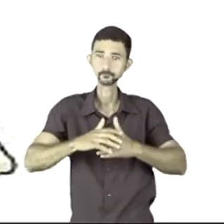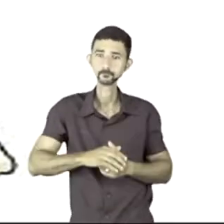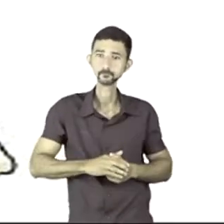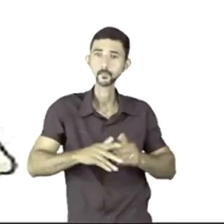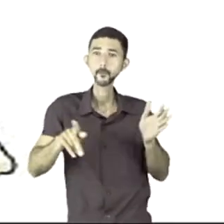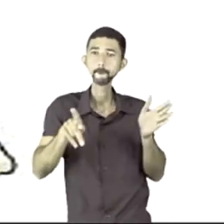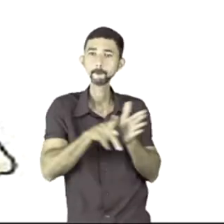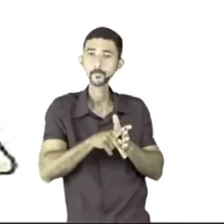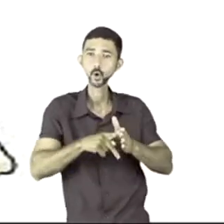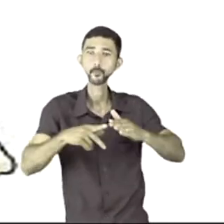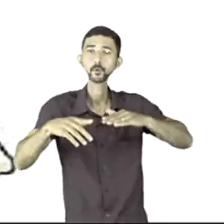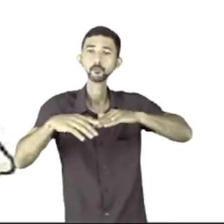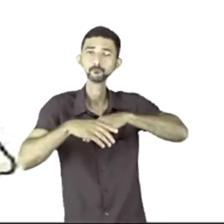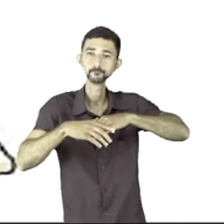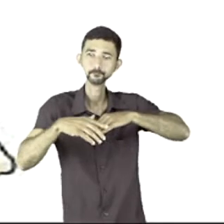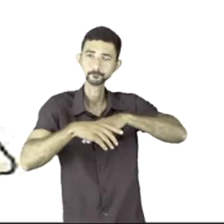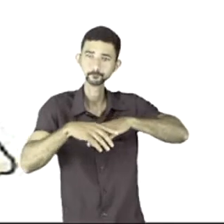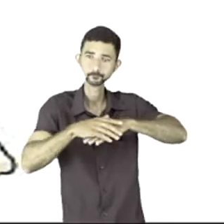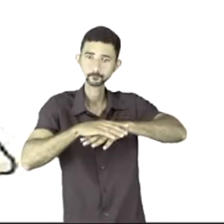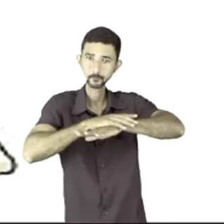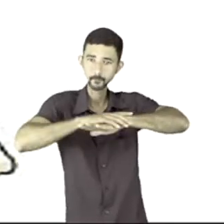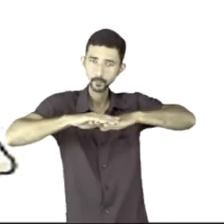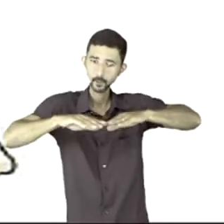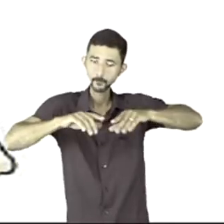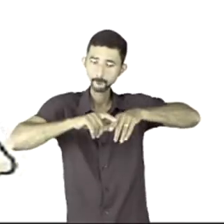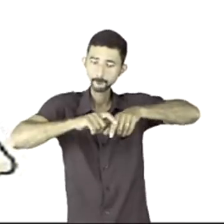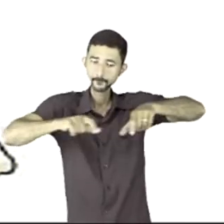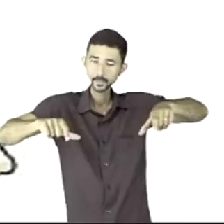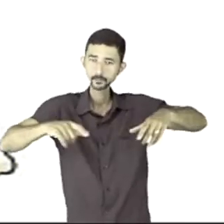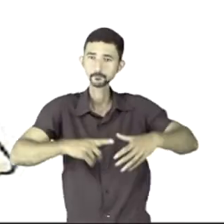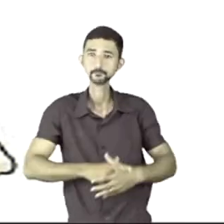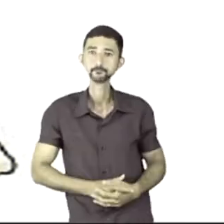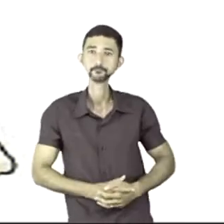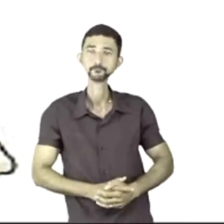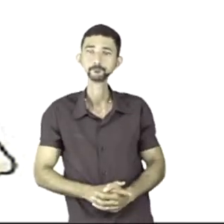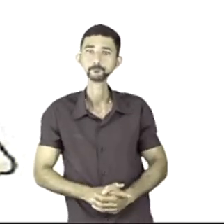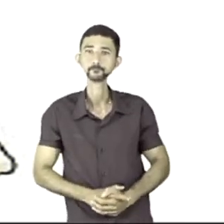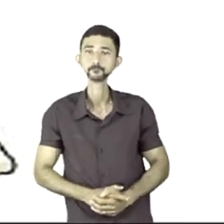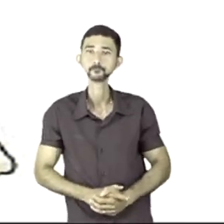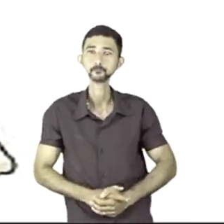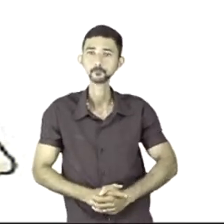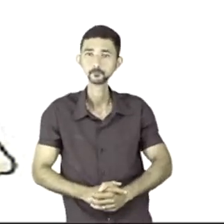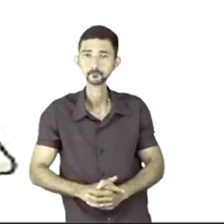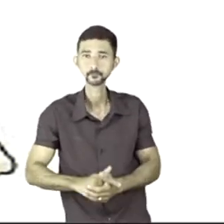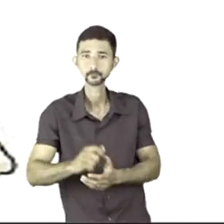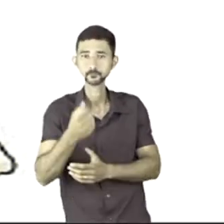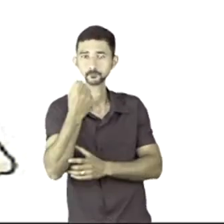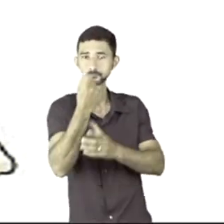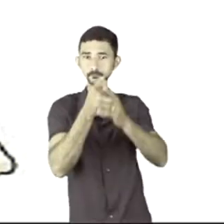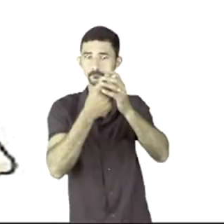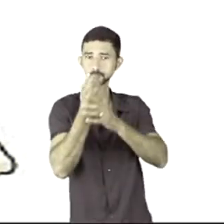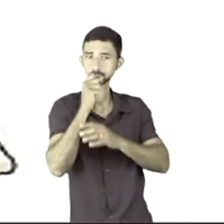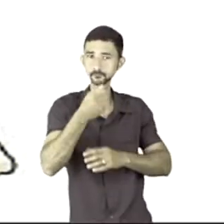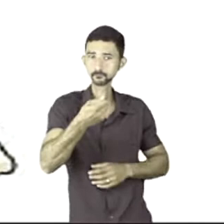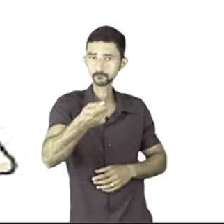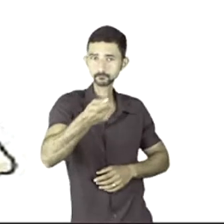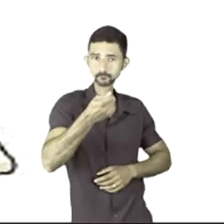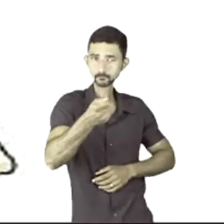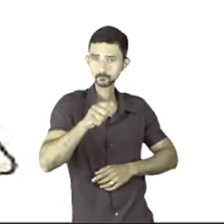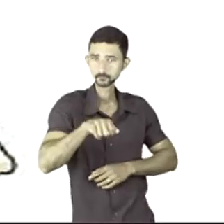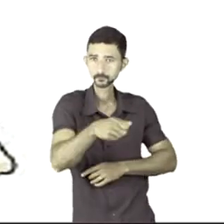calçado específico para o piso da esgrima. E logicamente, empunhando, né, nas mãos, você